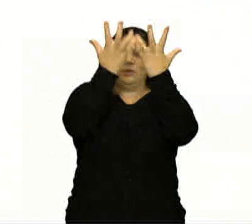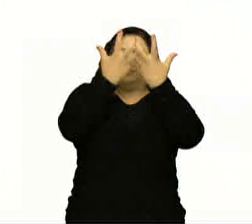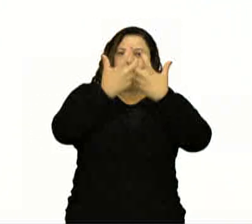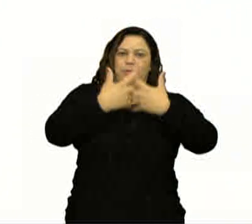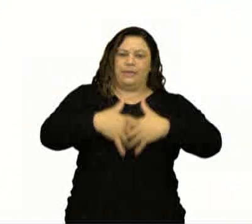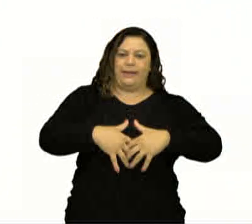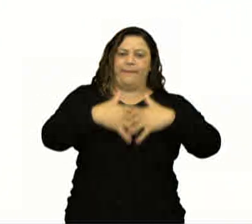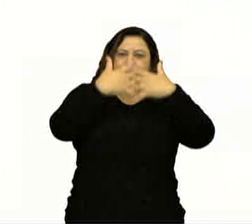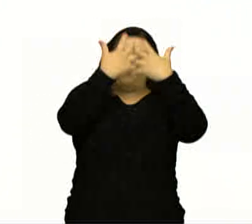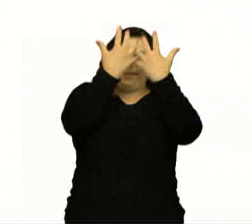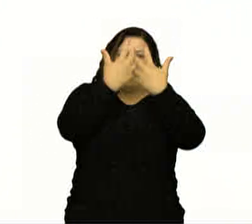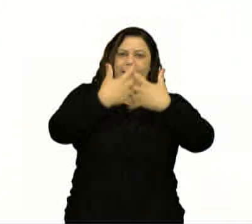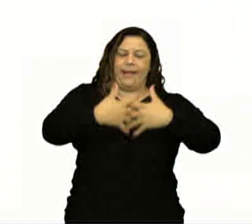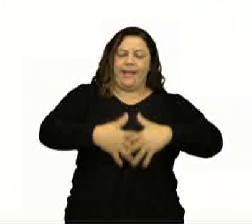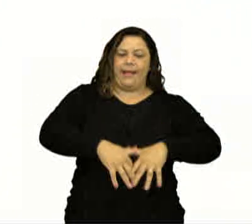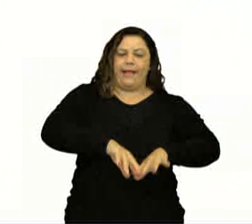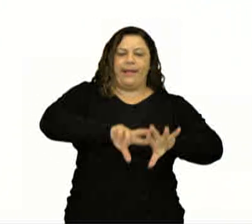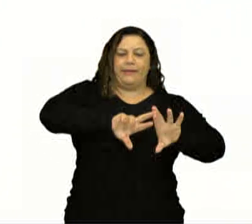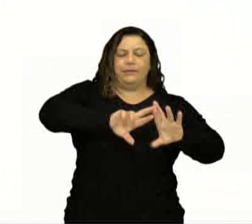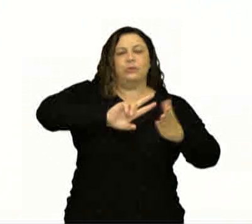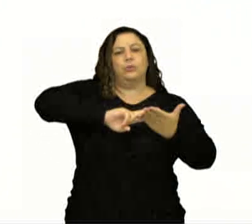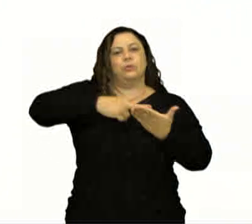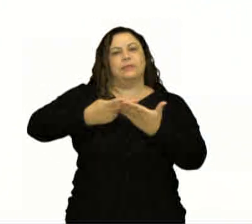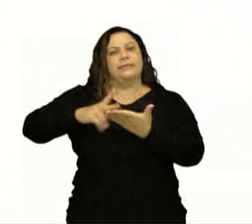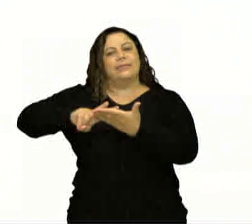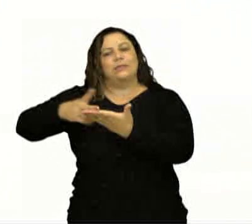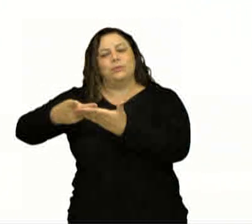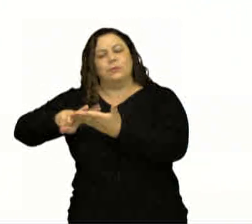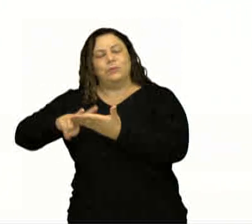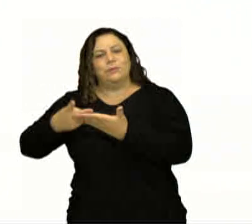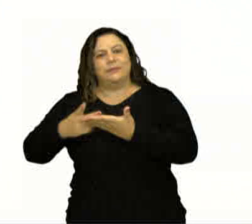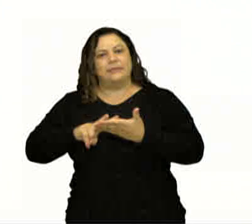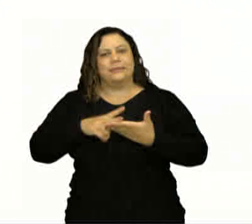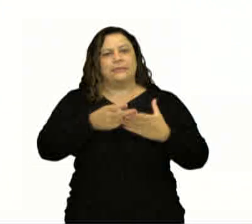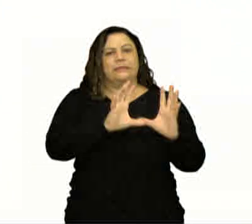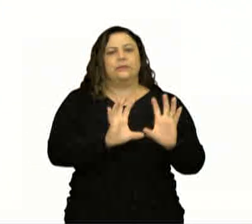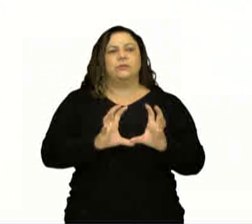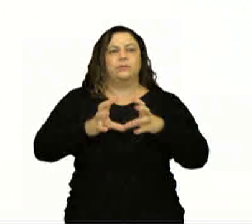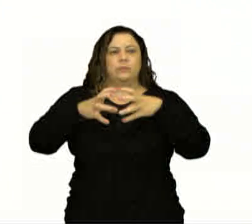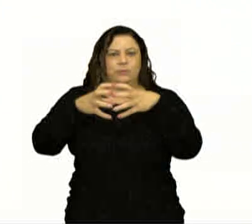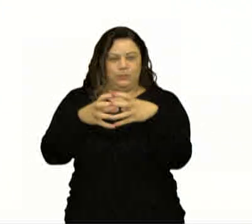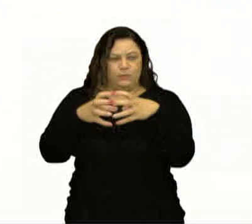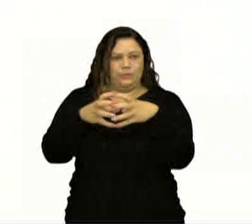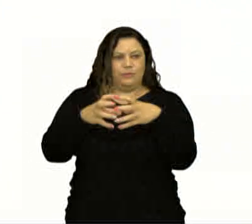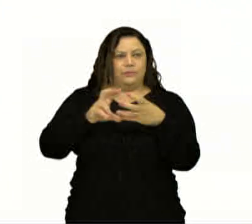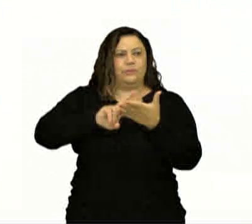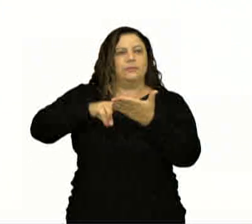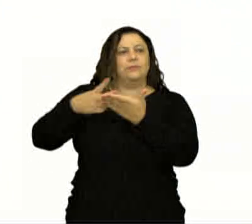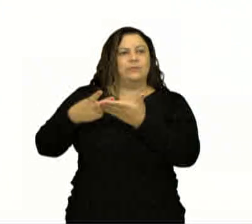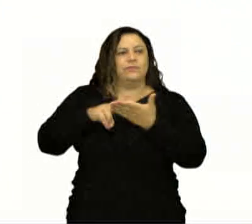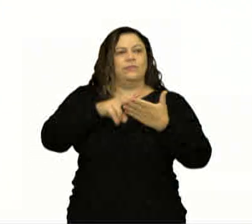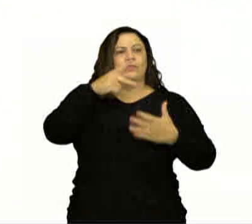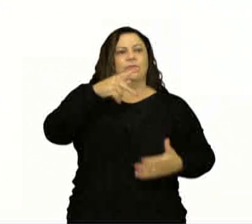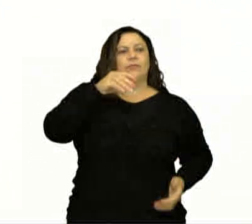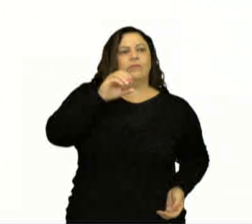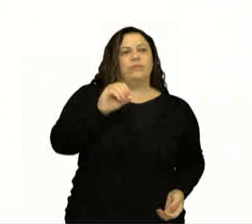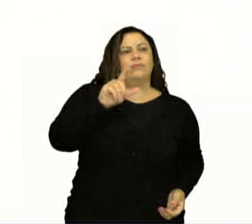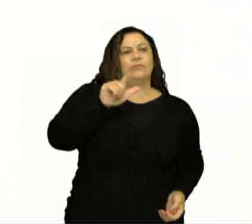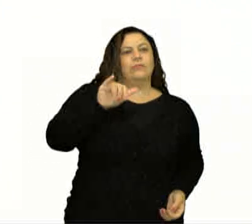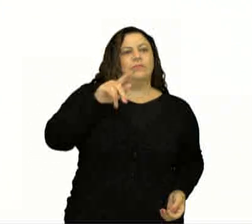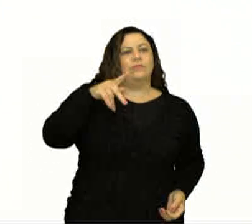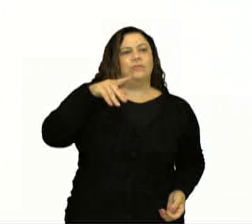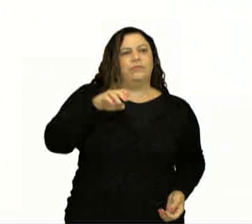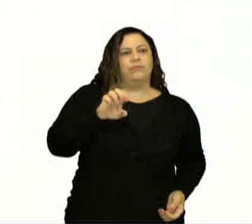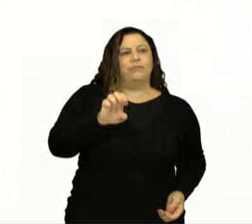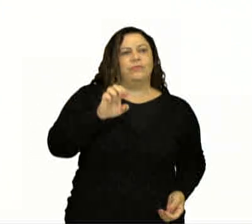genético é traduzido em uma sequência de aminoácidos na cadeia polipeptídica. Essa cadeia polipeptídica nada mais é do que a